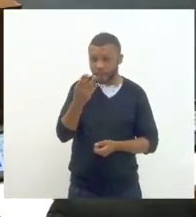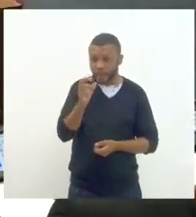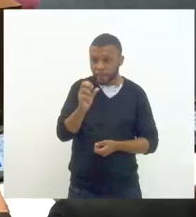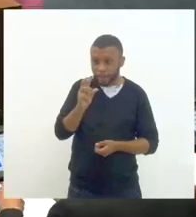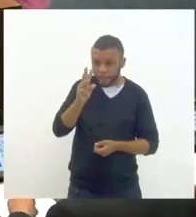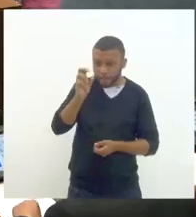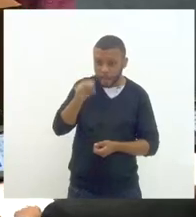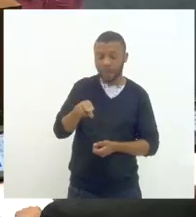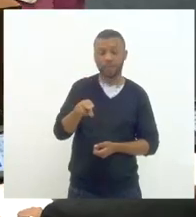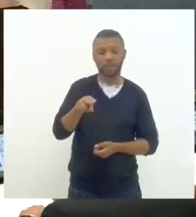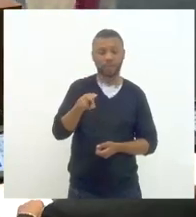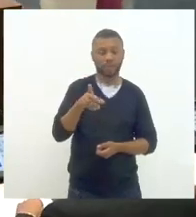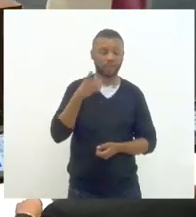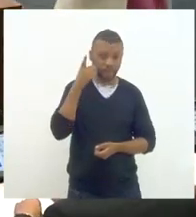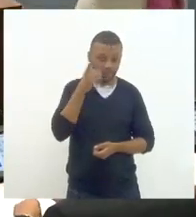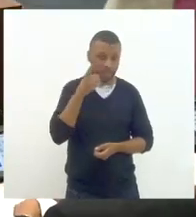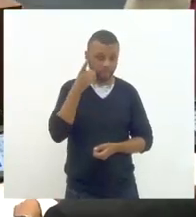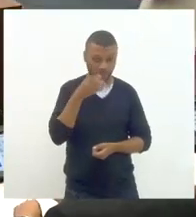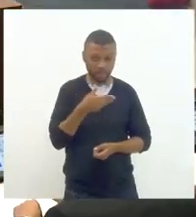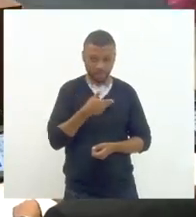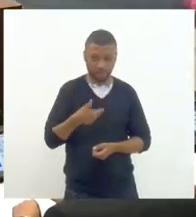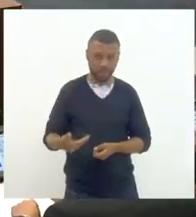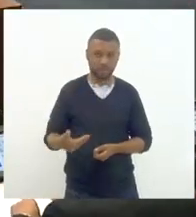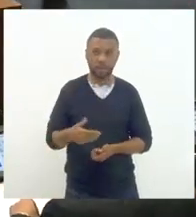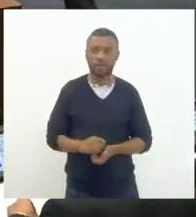deputado estadual.